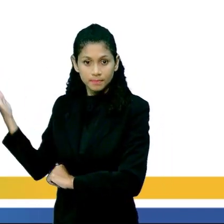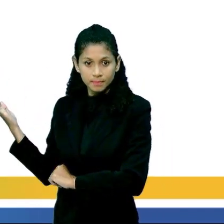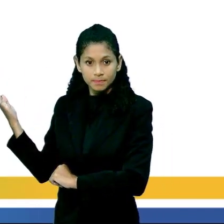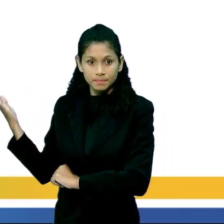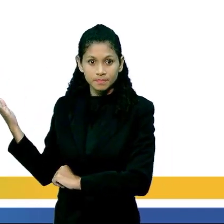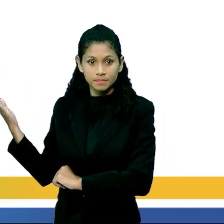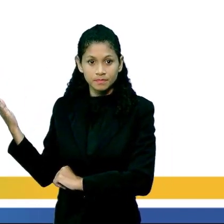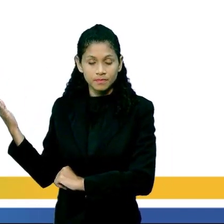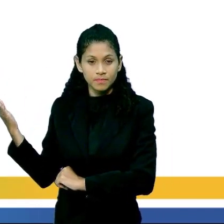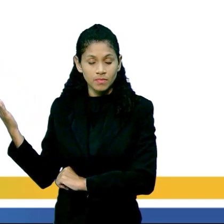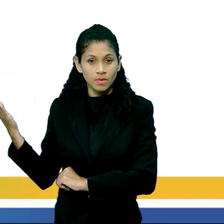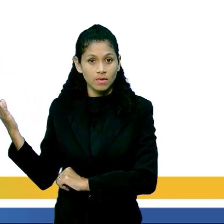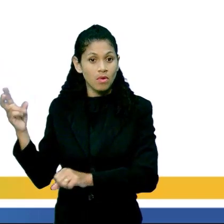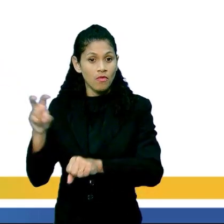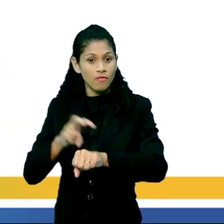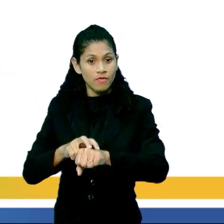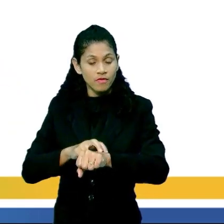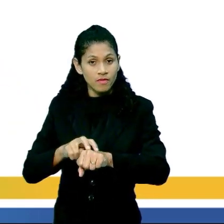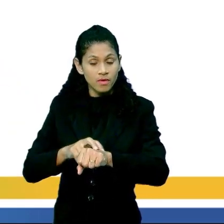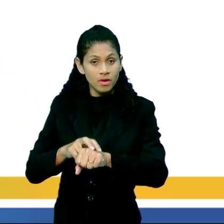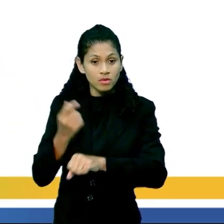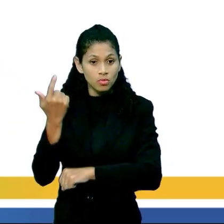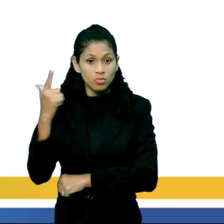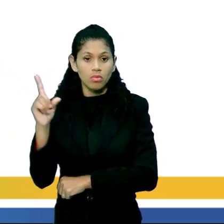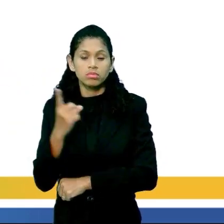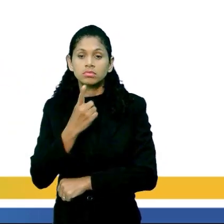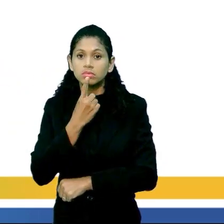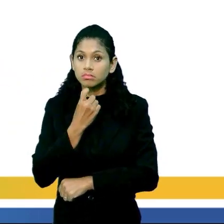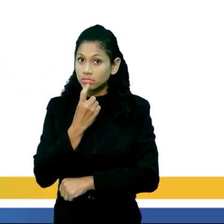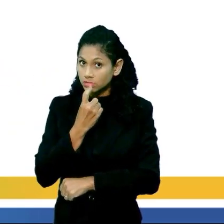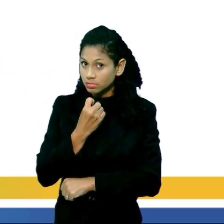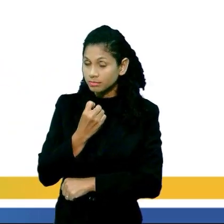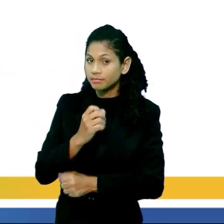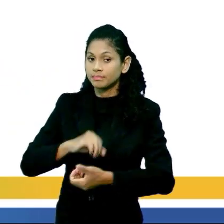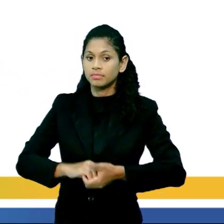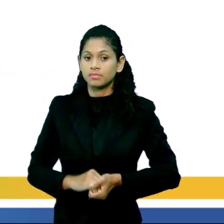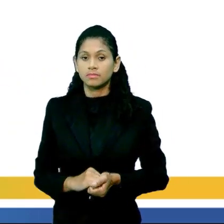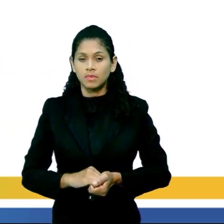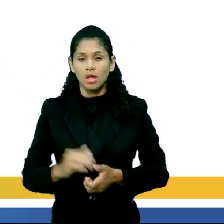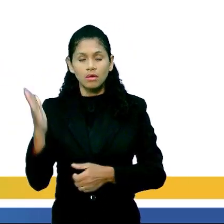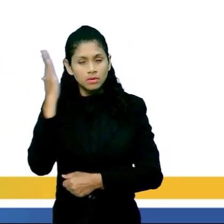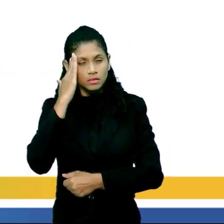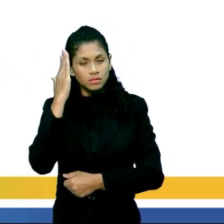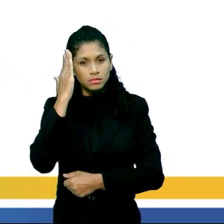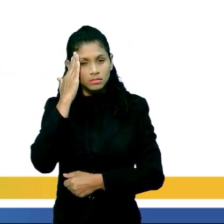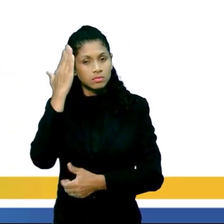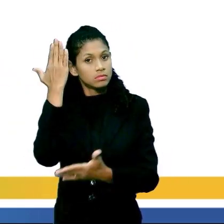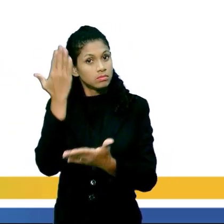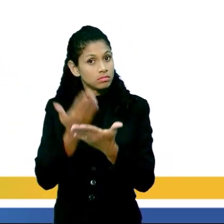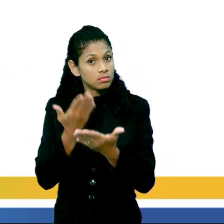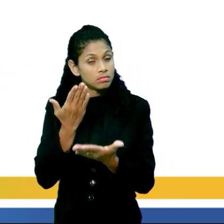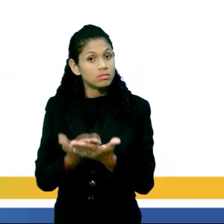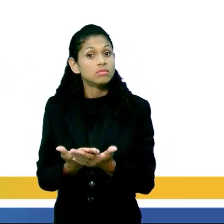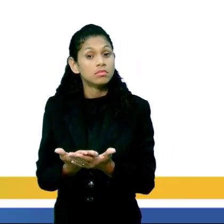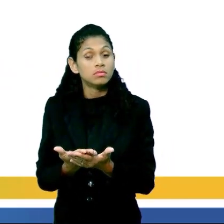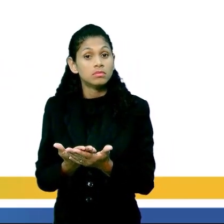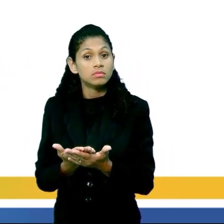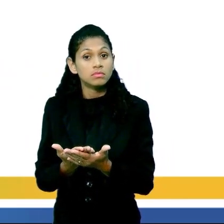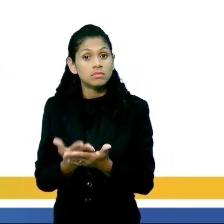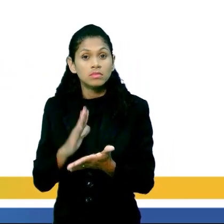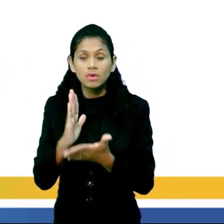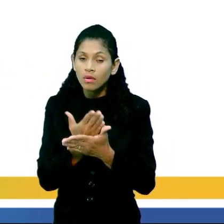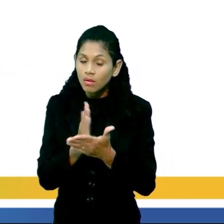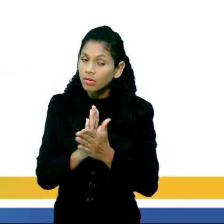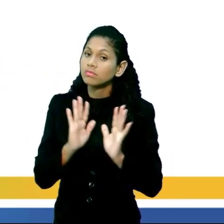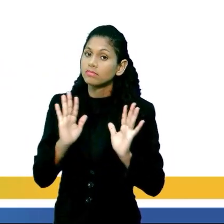no círculo verde e o outro do círculo vermelho. Então, nós já vamos saber que nós vamos trabalhar com